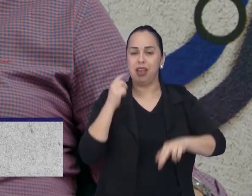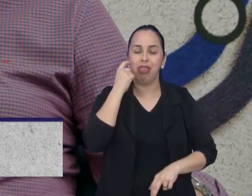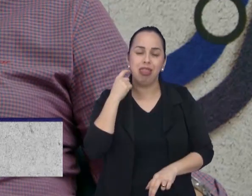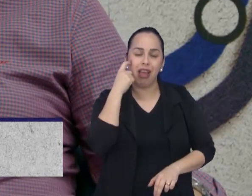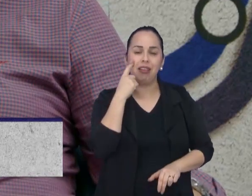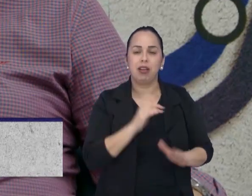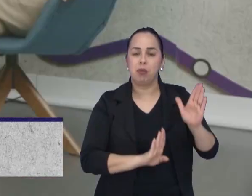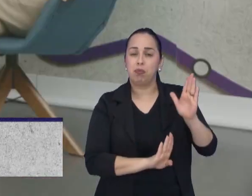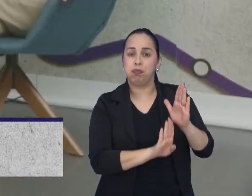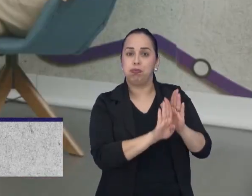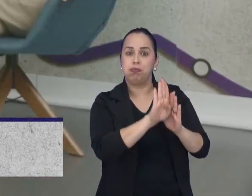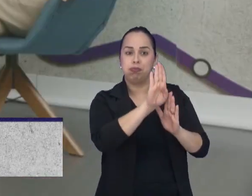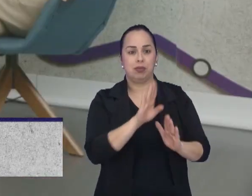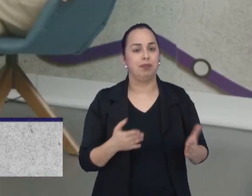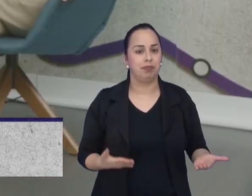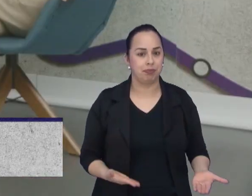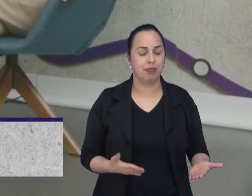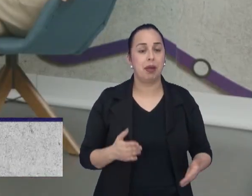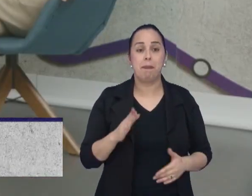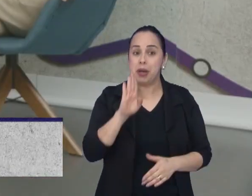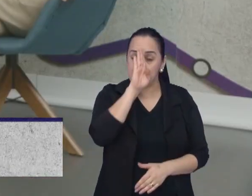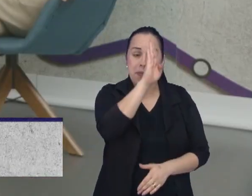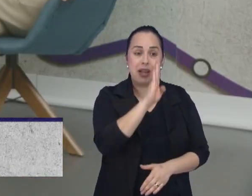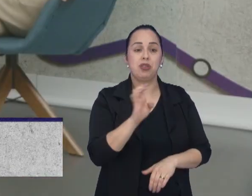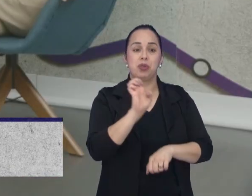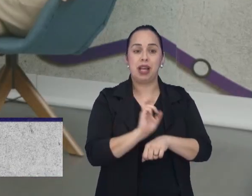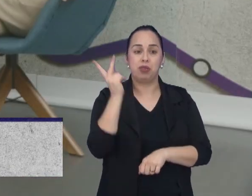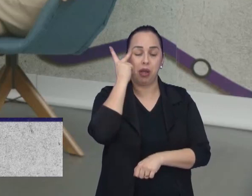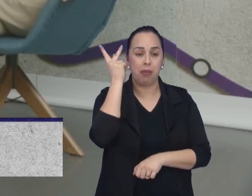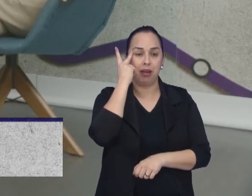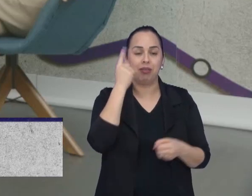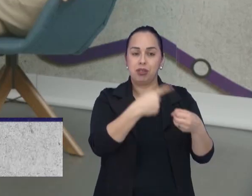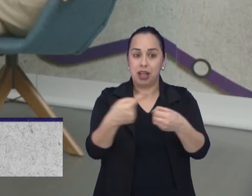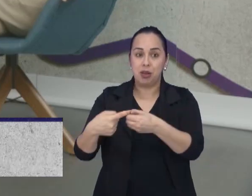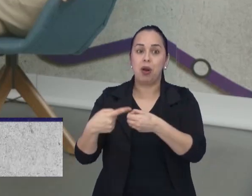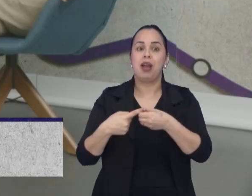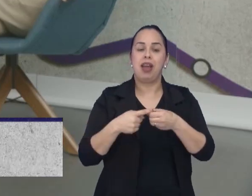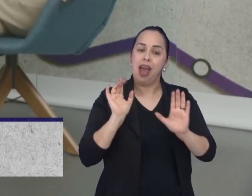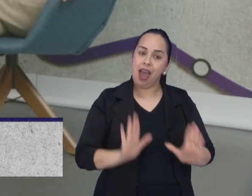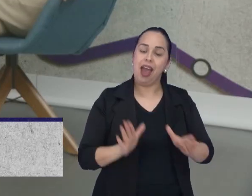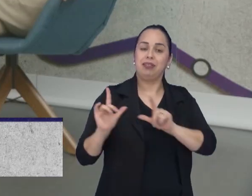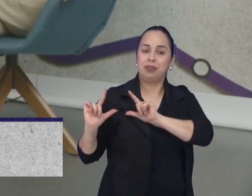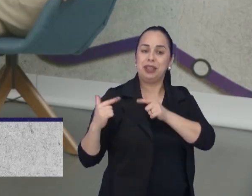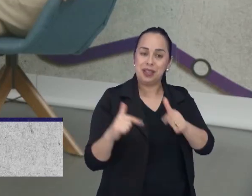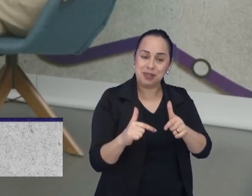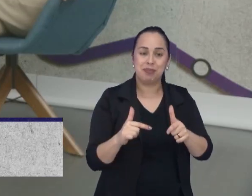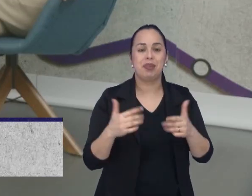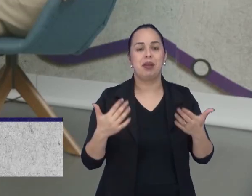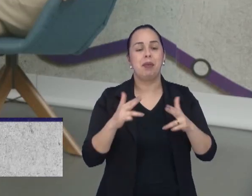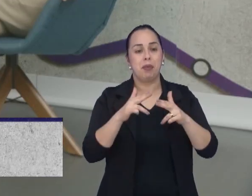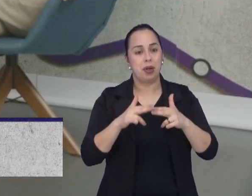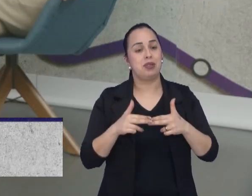Só amplia. Exato. Principalmente aqui no estado de São Paulo, né? Todas as cidades do interior, isso é muito típico, né? Mas para ter essa renda extra, né, Melo, precisa